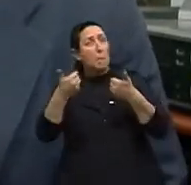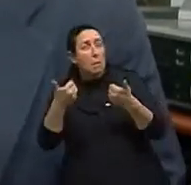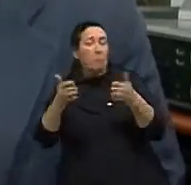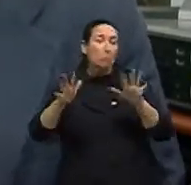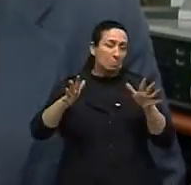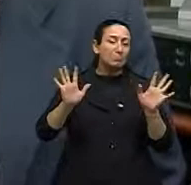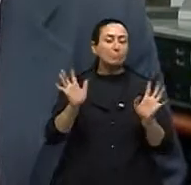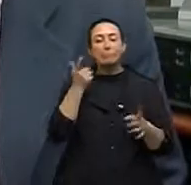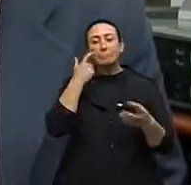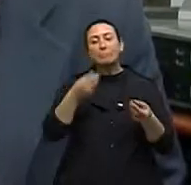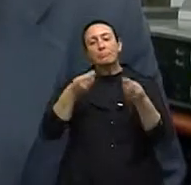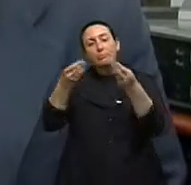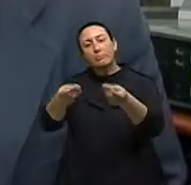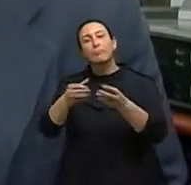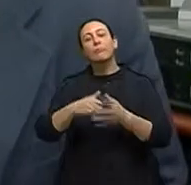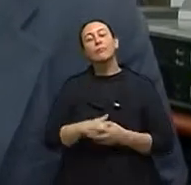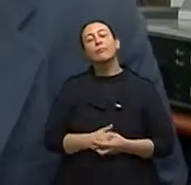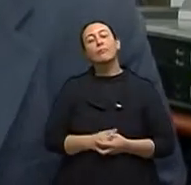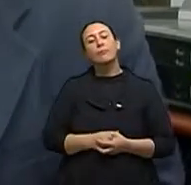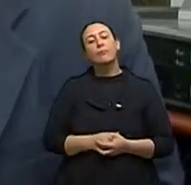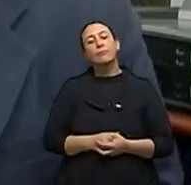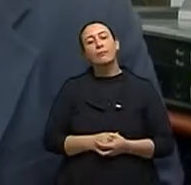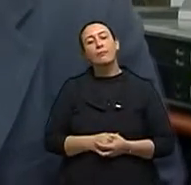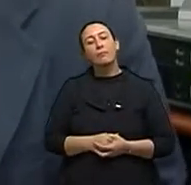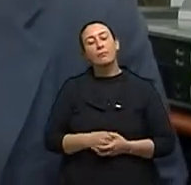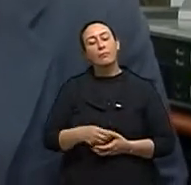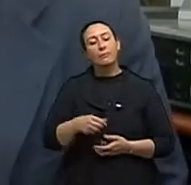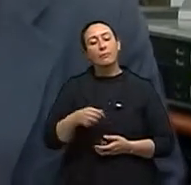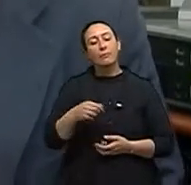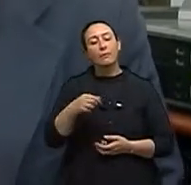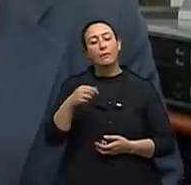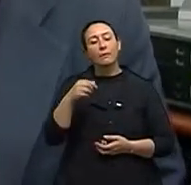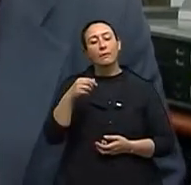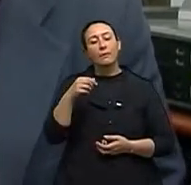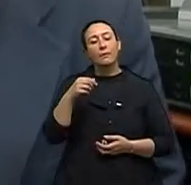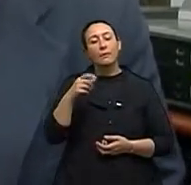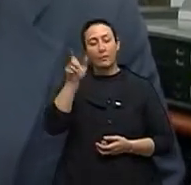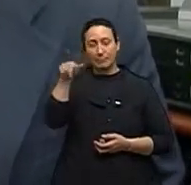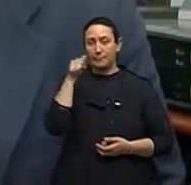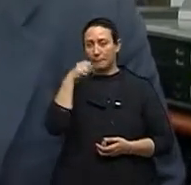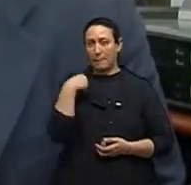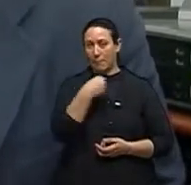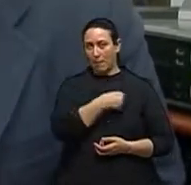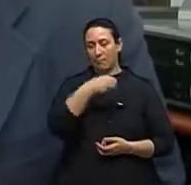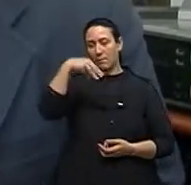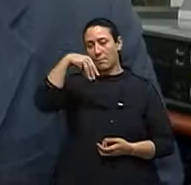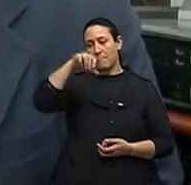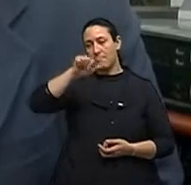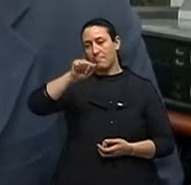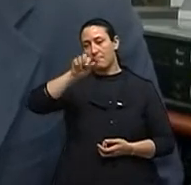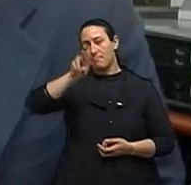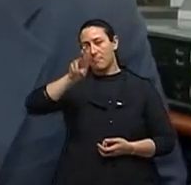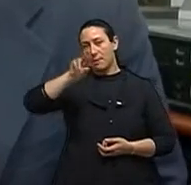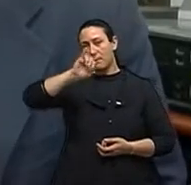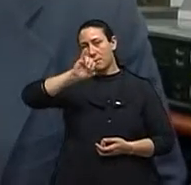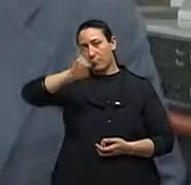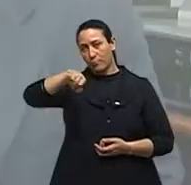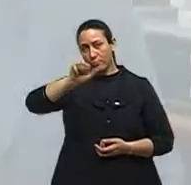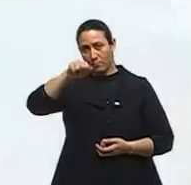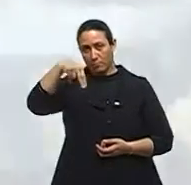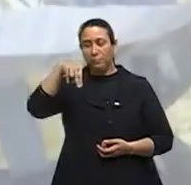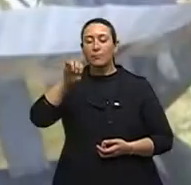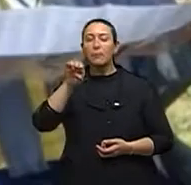tal aí uma nossa Doutora marjane me